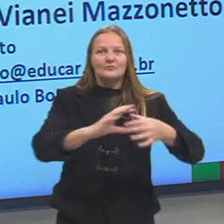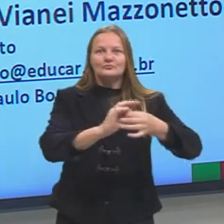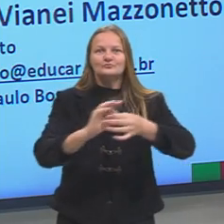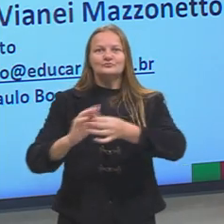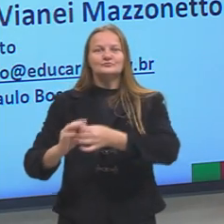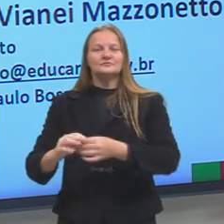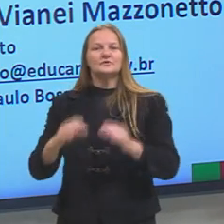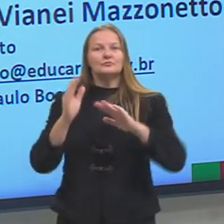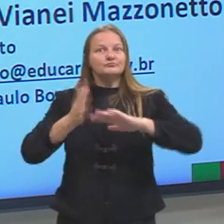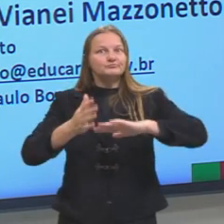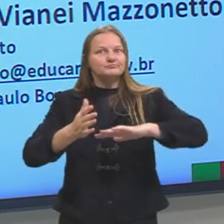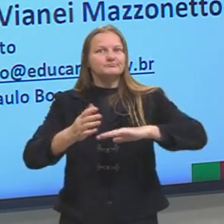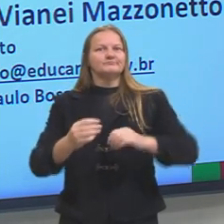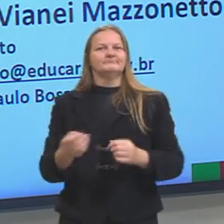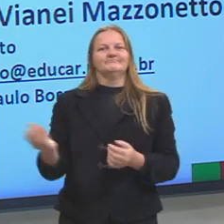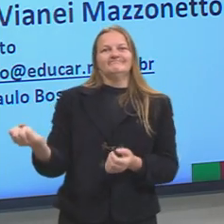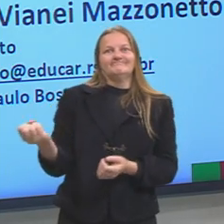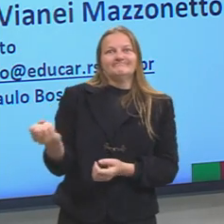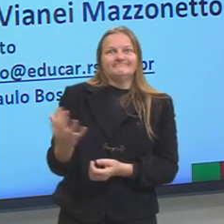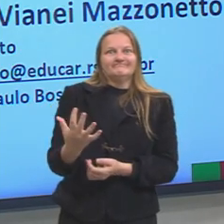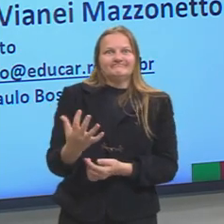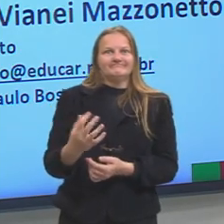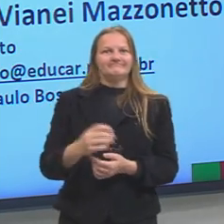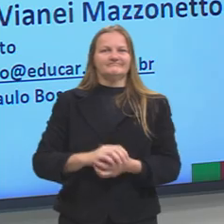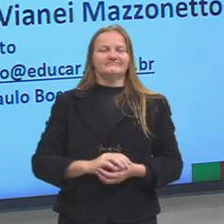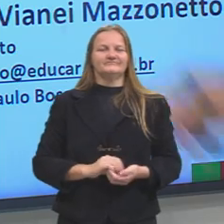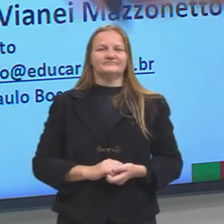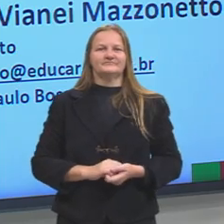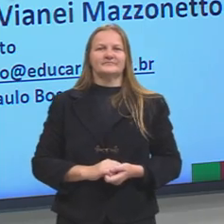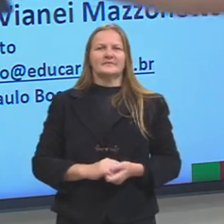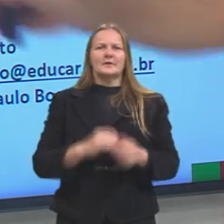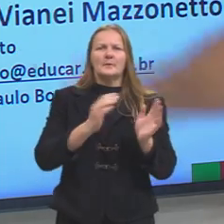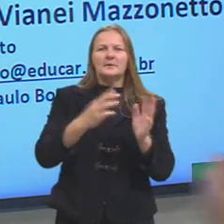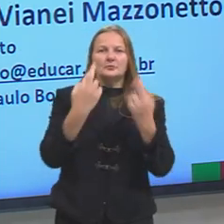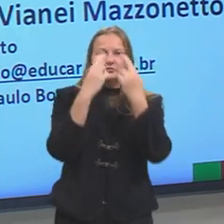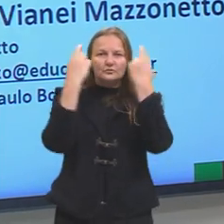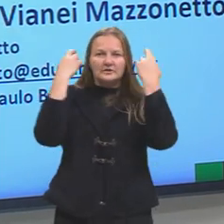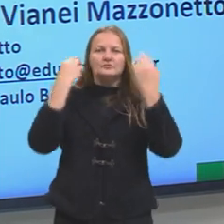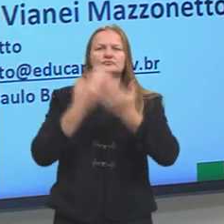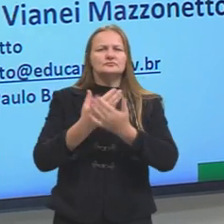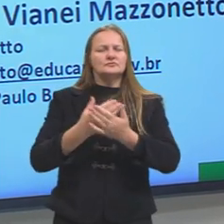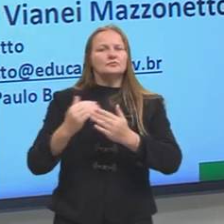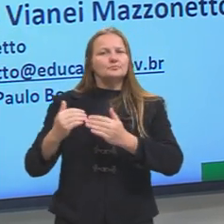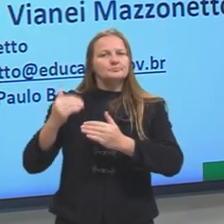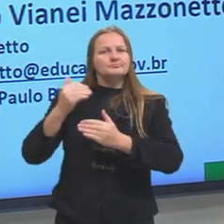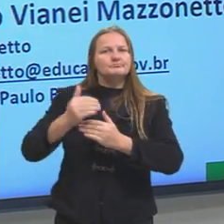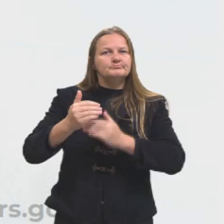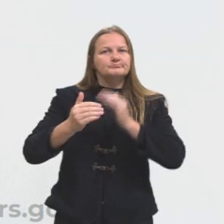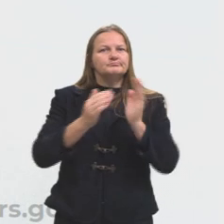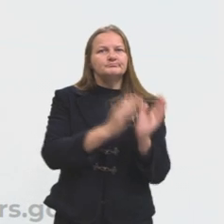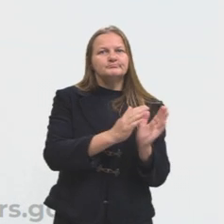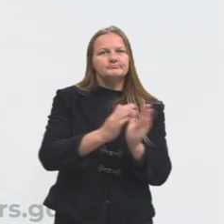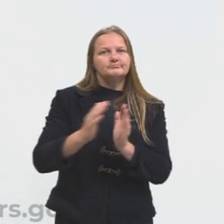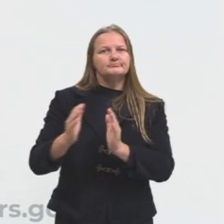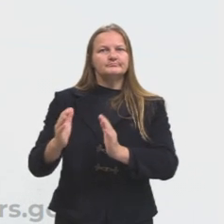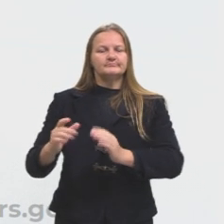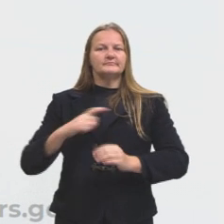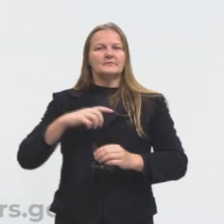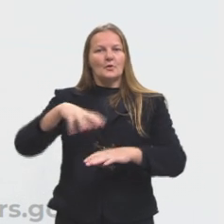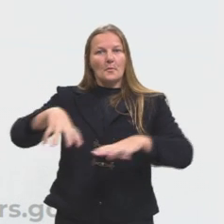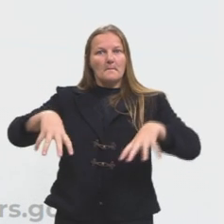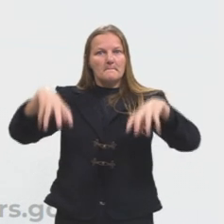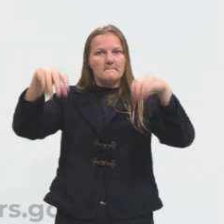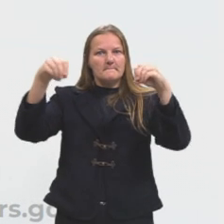história contemporânea então nós já vimos muitas coisas do período grego agora estamos tão entrando para o período